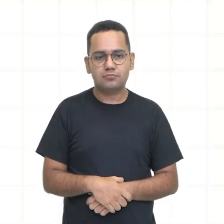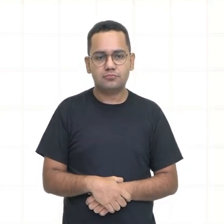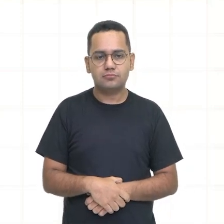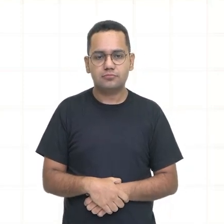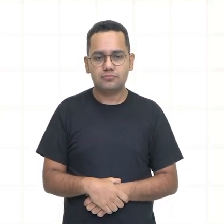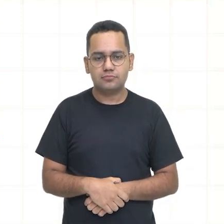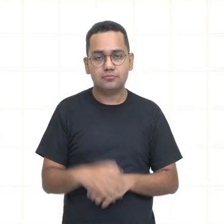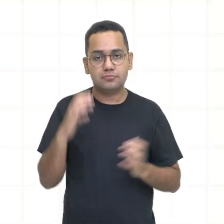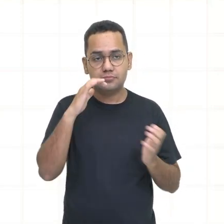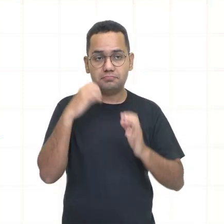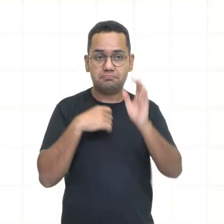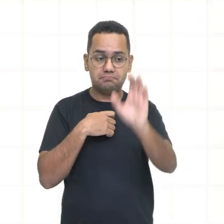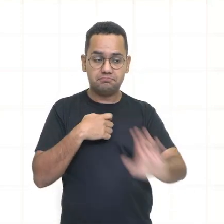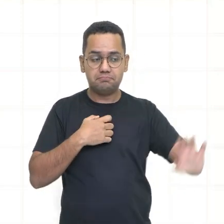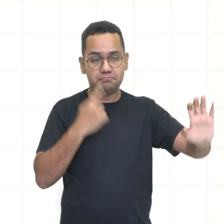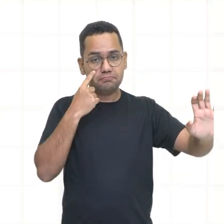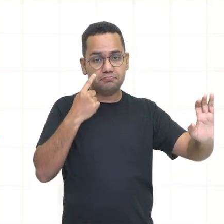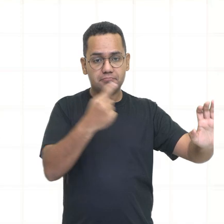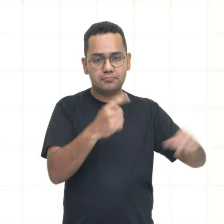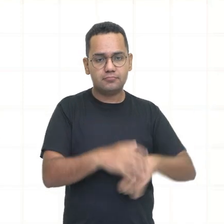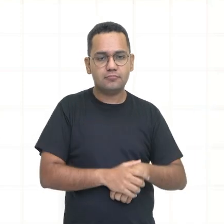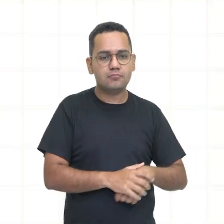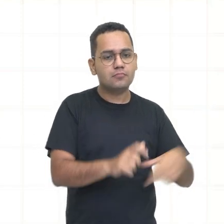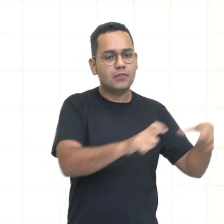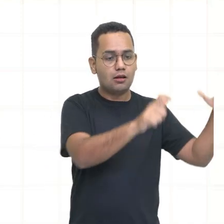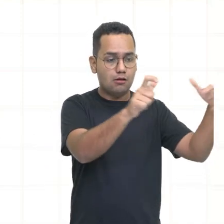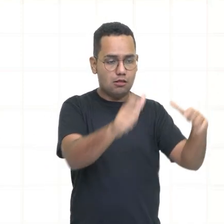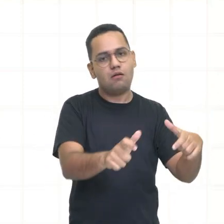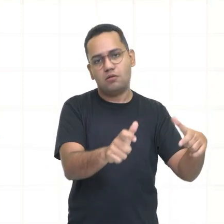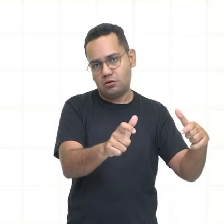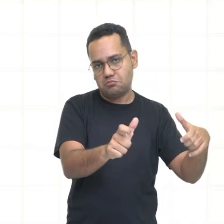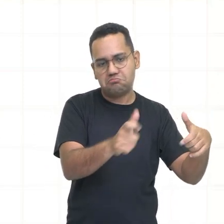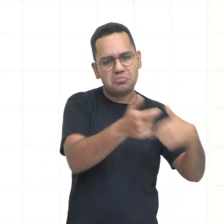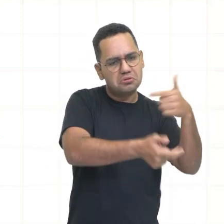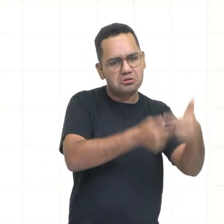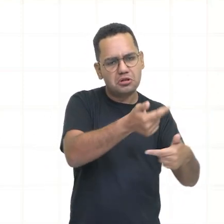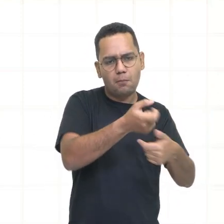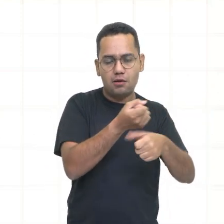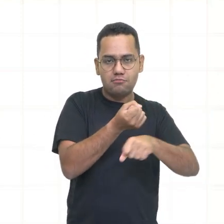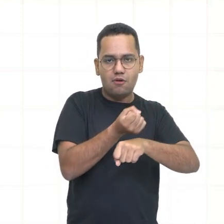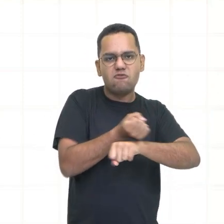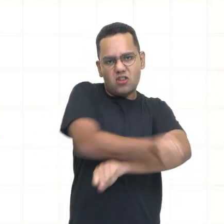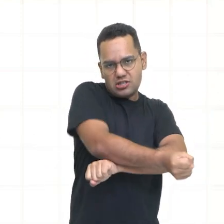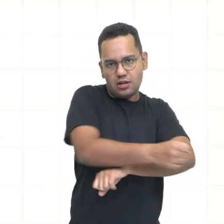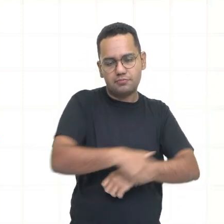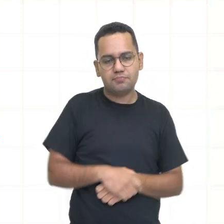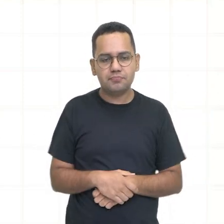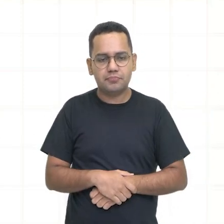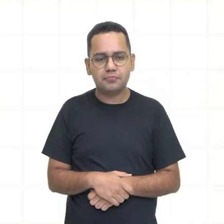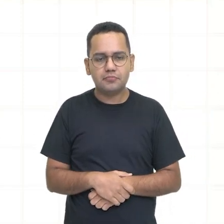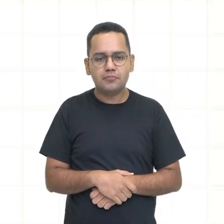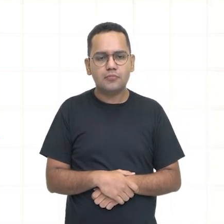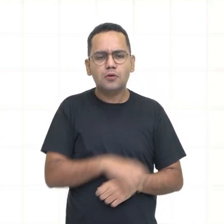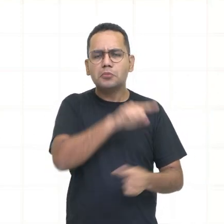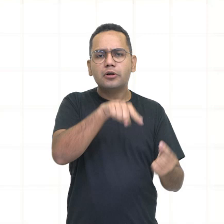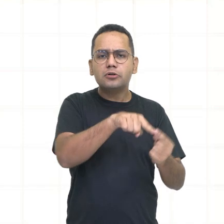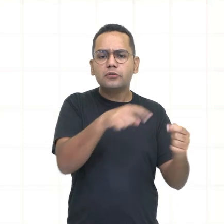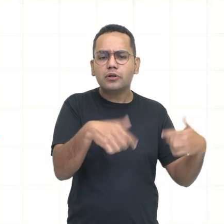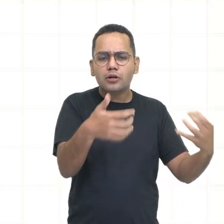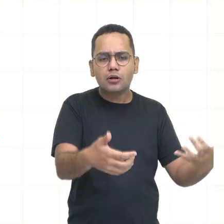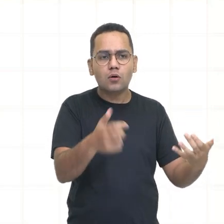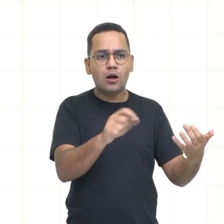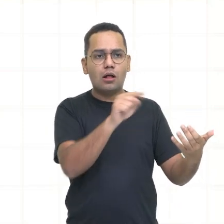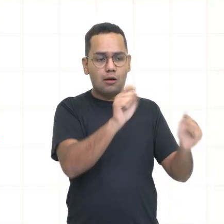ainda temos a presença de campos de concentração. Qual era a finalidade? Aprisionar e promover o extermínio